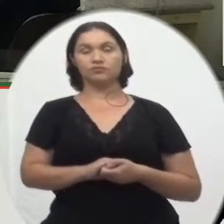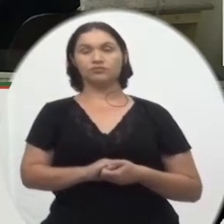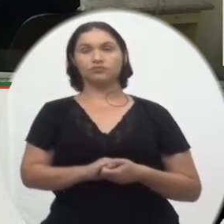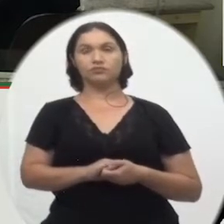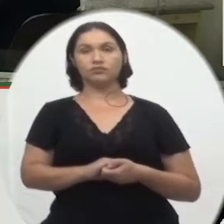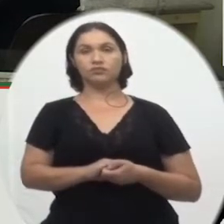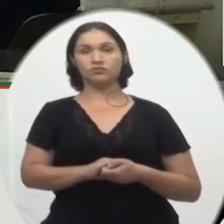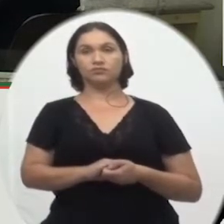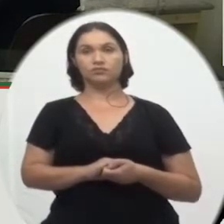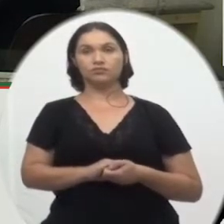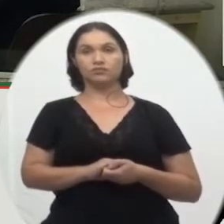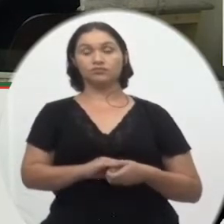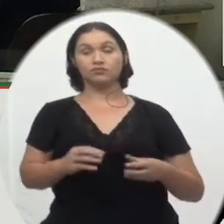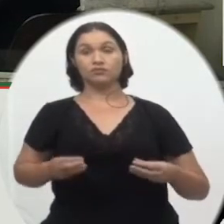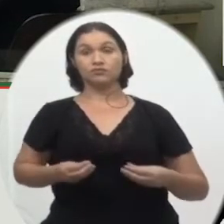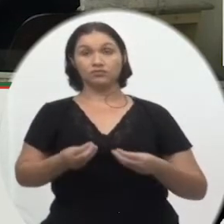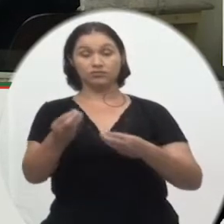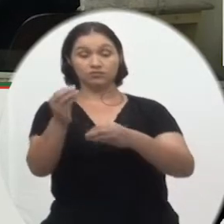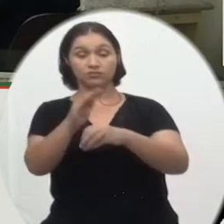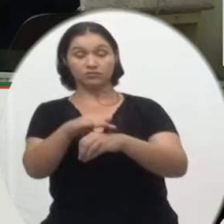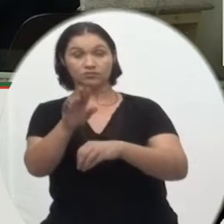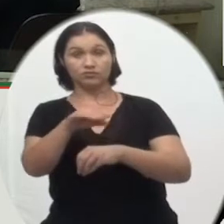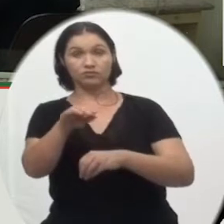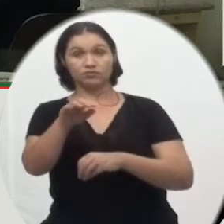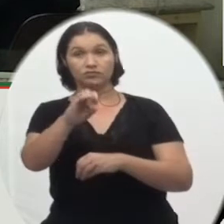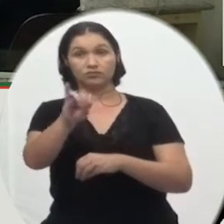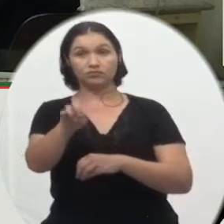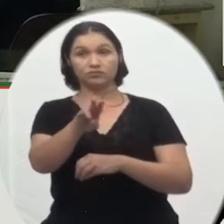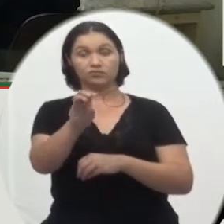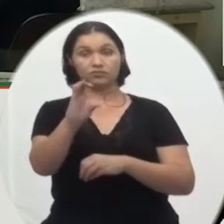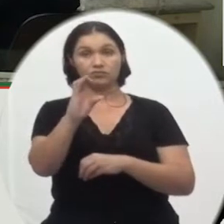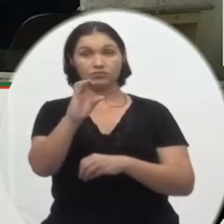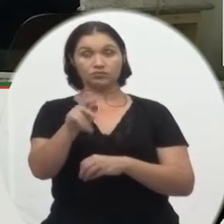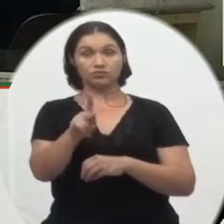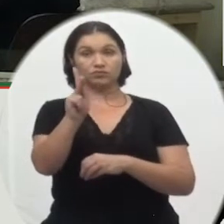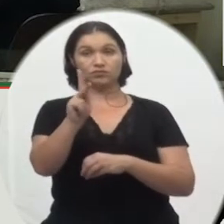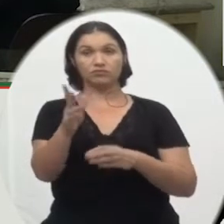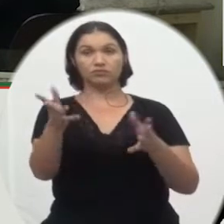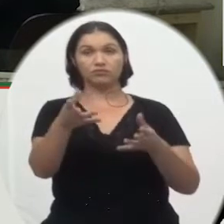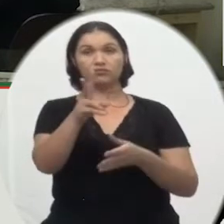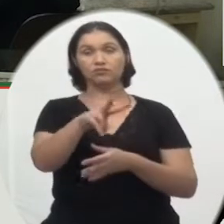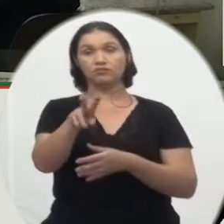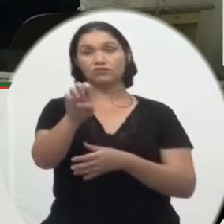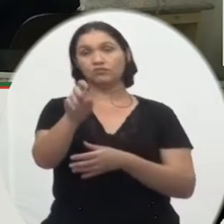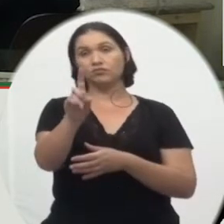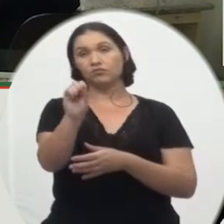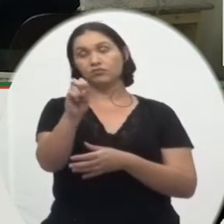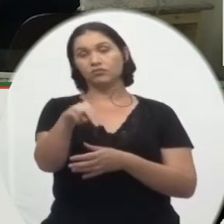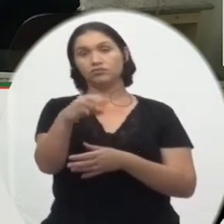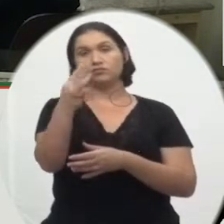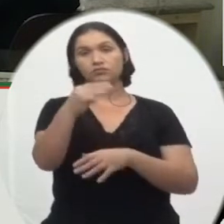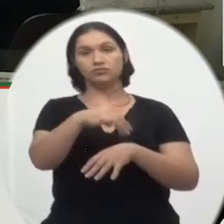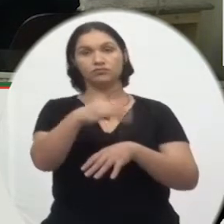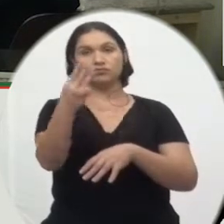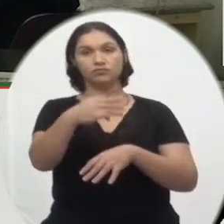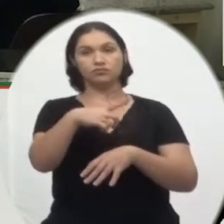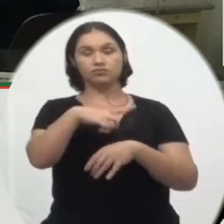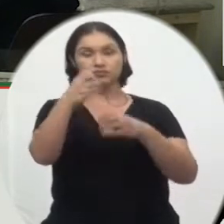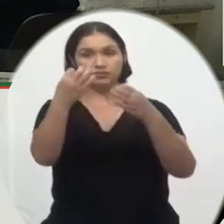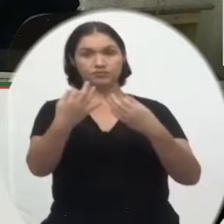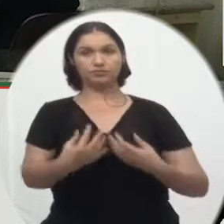Cedeu o seu tempo, vereador Júlio Camisa. Com a palavra, o vereador Edson do Nascimento. Vossa Excelência, depois de 3 minutos e 30.